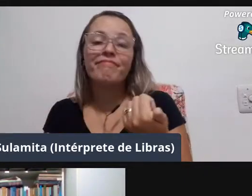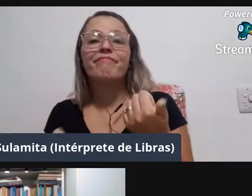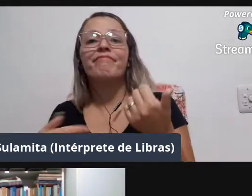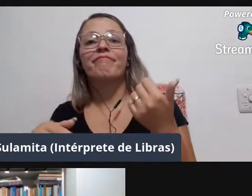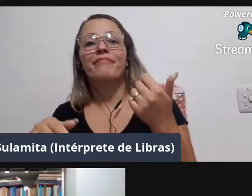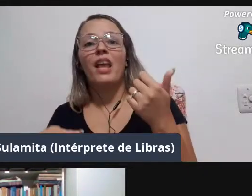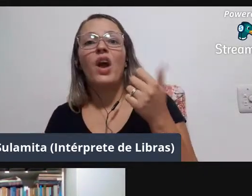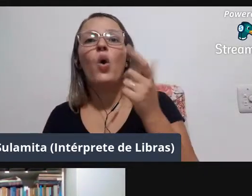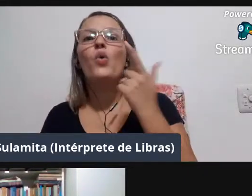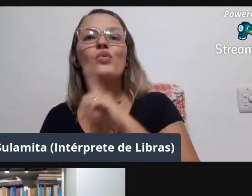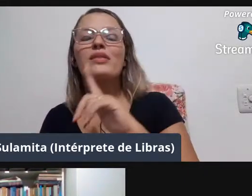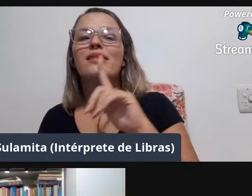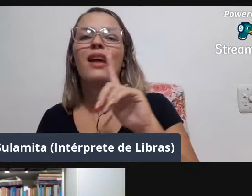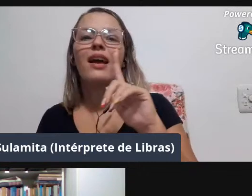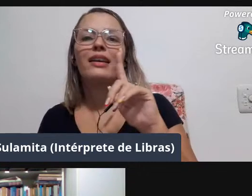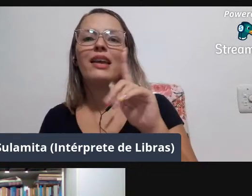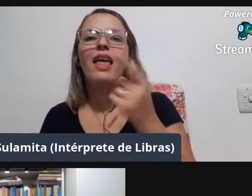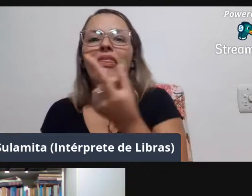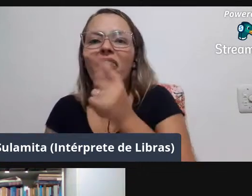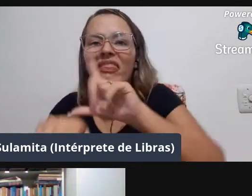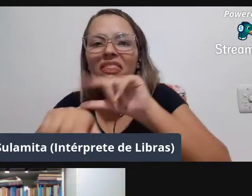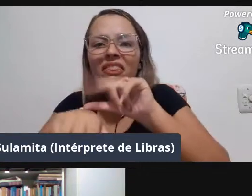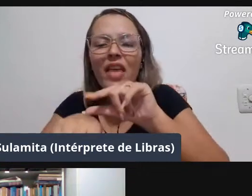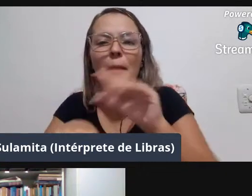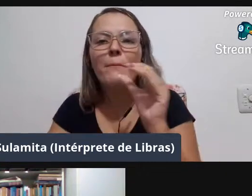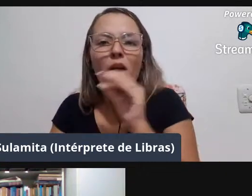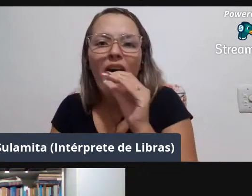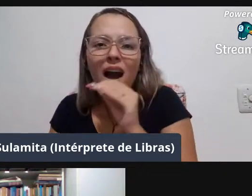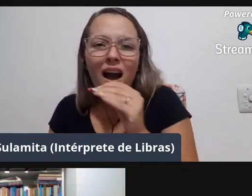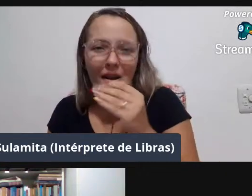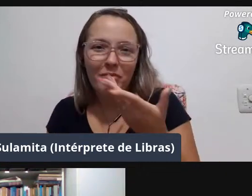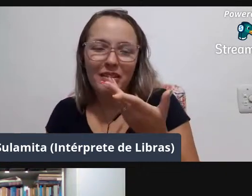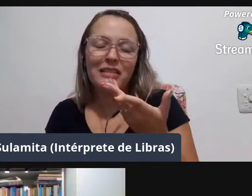branca. Mulher negra tem pior pré-natal, tem menos anestesia na